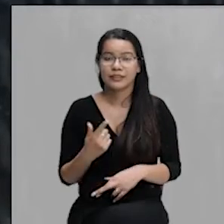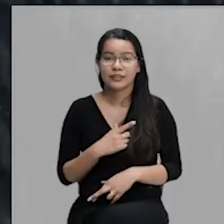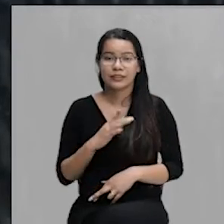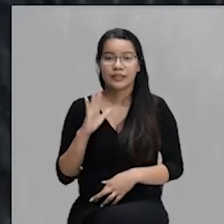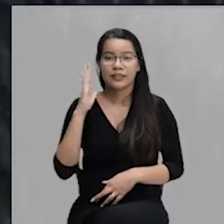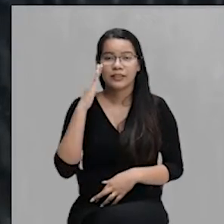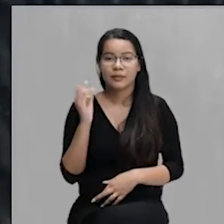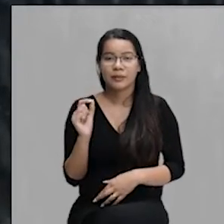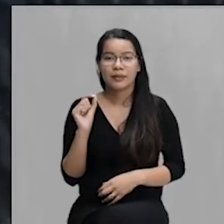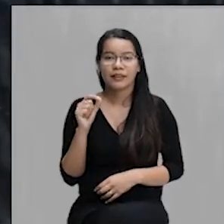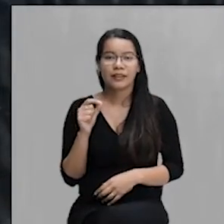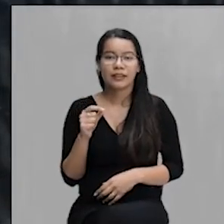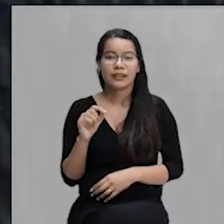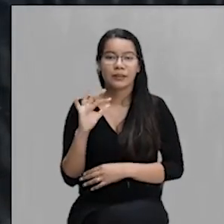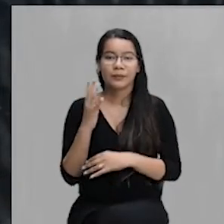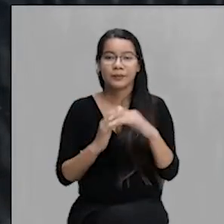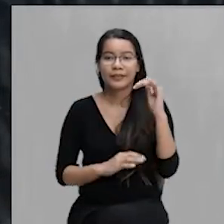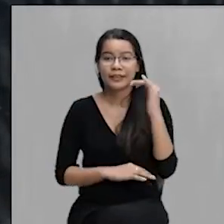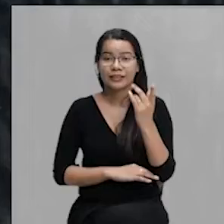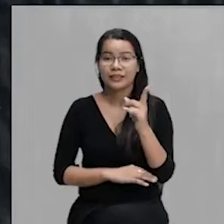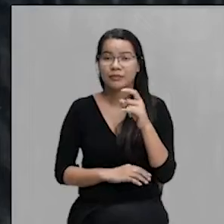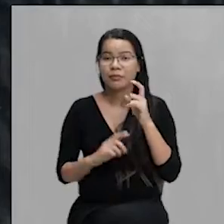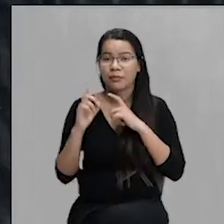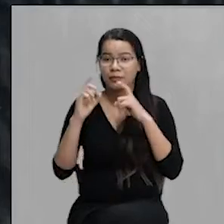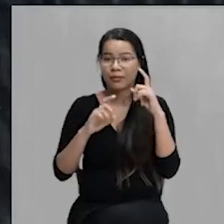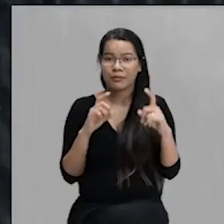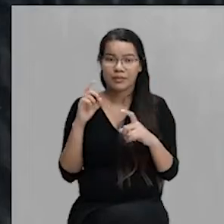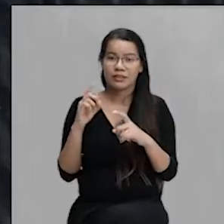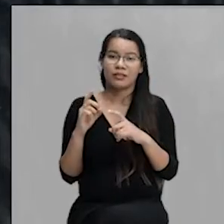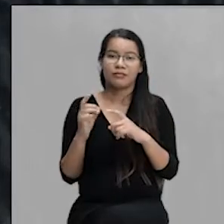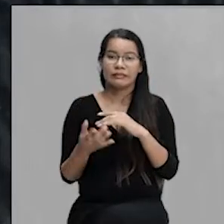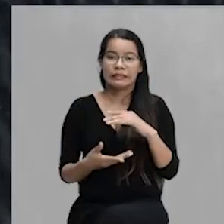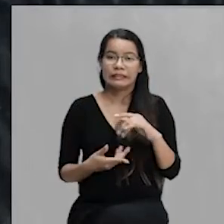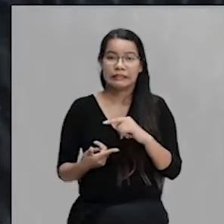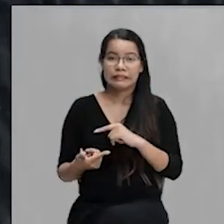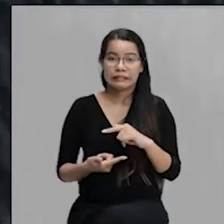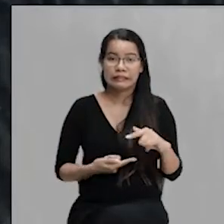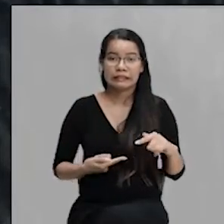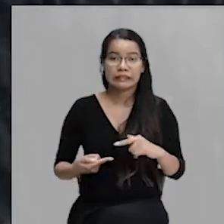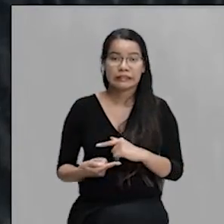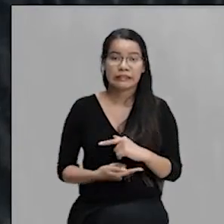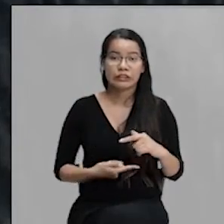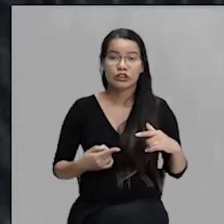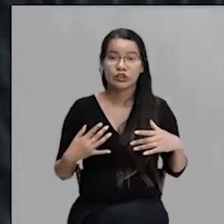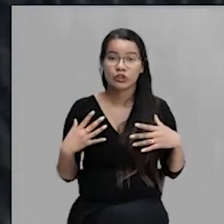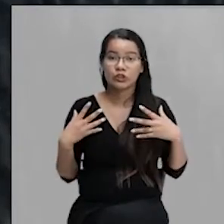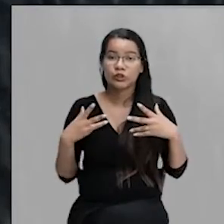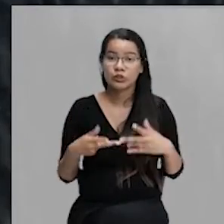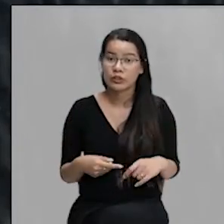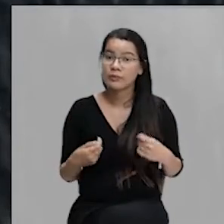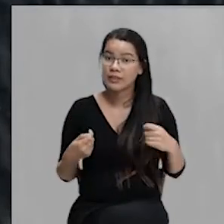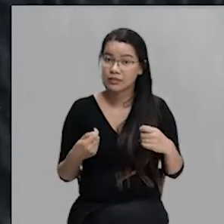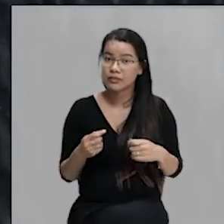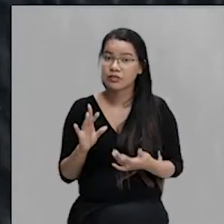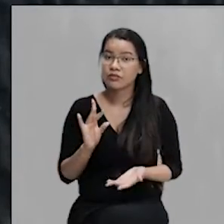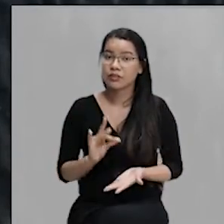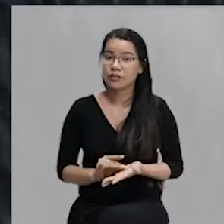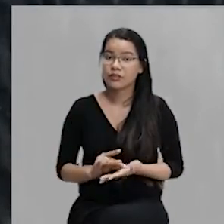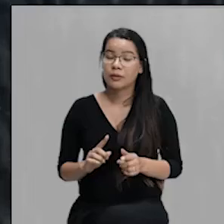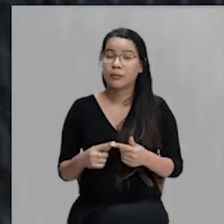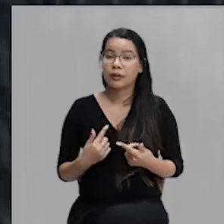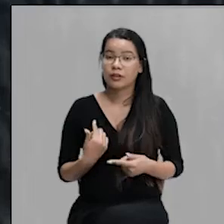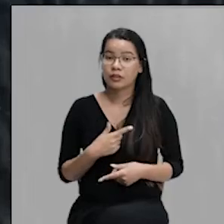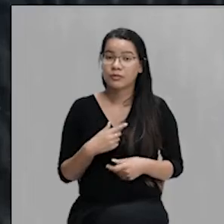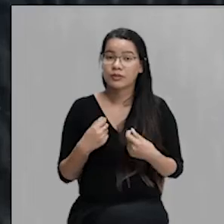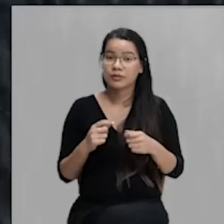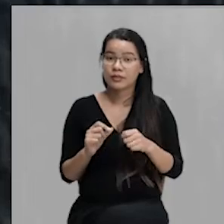sabe que a questão ambiental é uma preocupação internacional, global, nacional, local. É uma preocupação de todos e tem que ser mesmo. Mas a gente